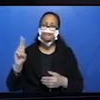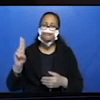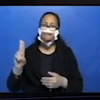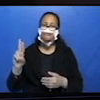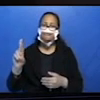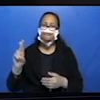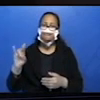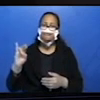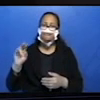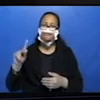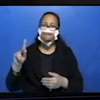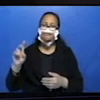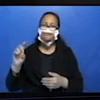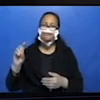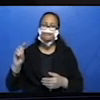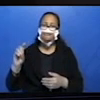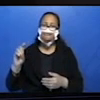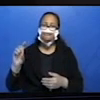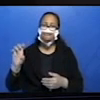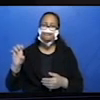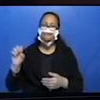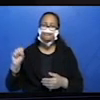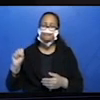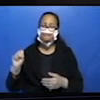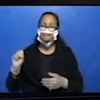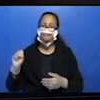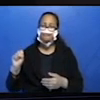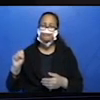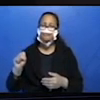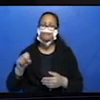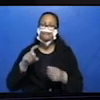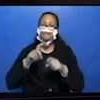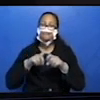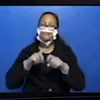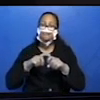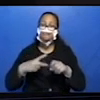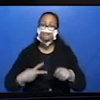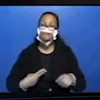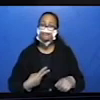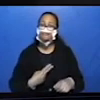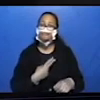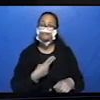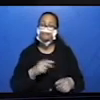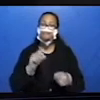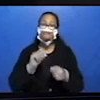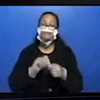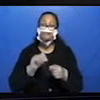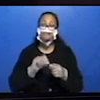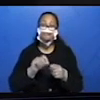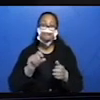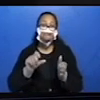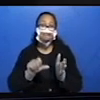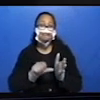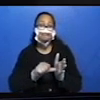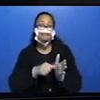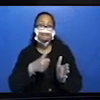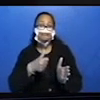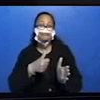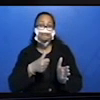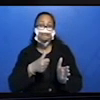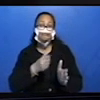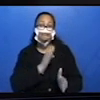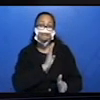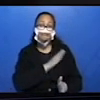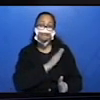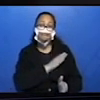era um cirurgião. Esse senhor, esse cirurgião, ele fez o primeiro transplante de coração na América